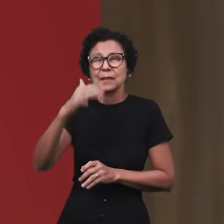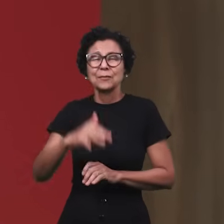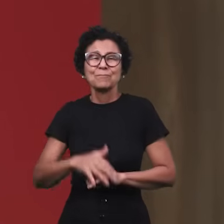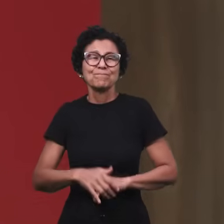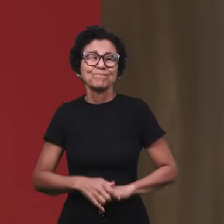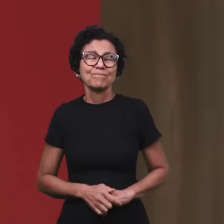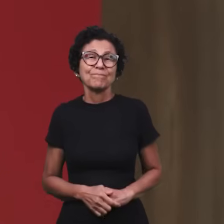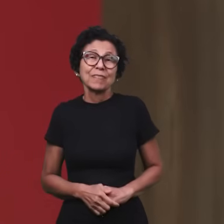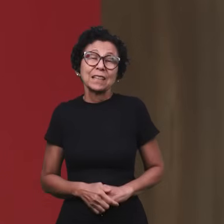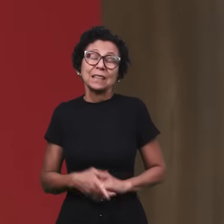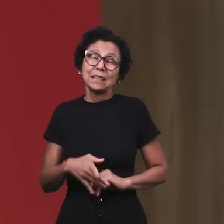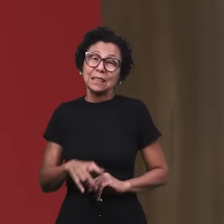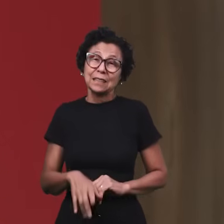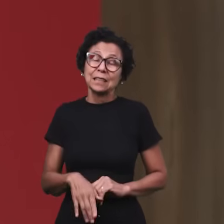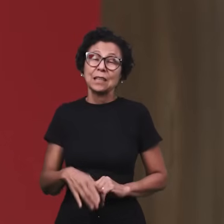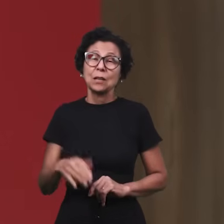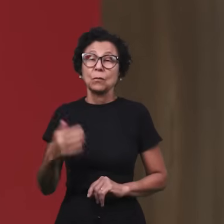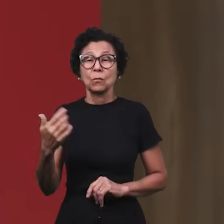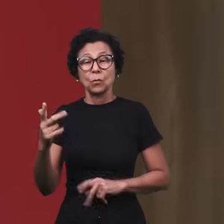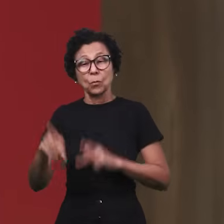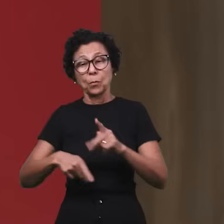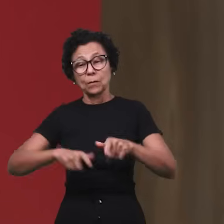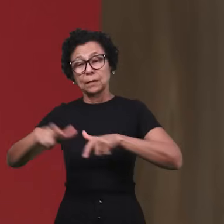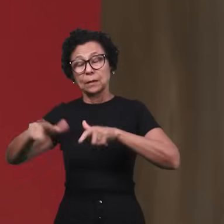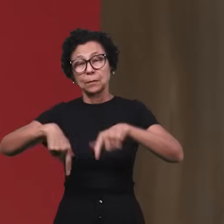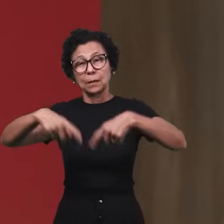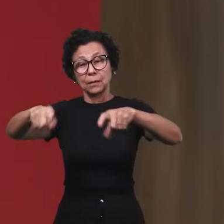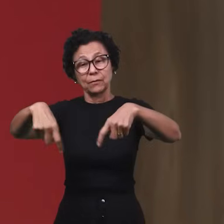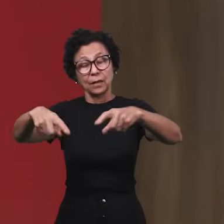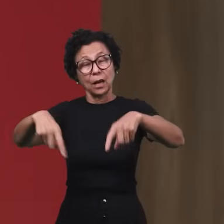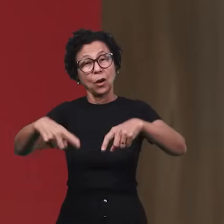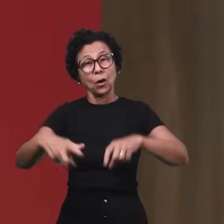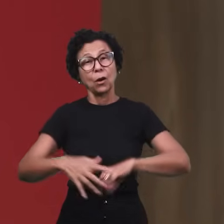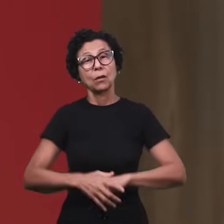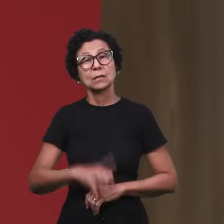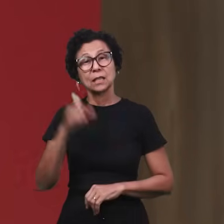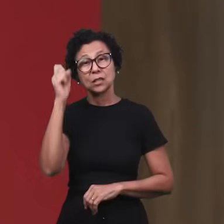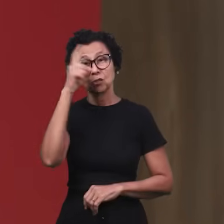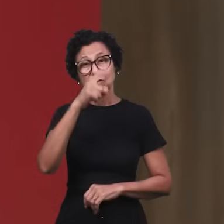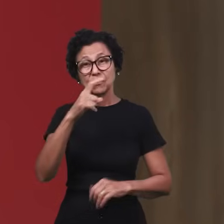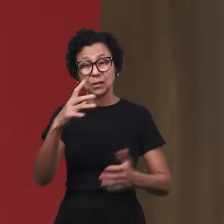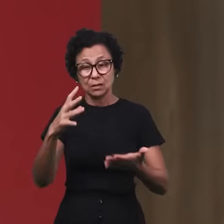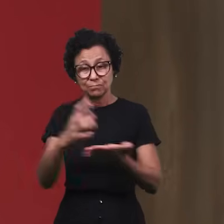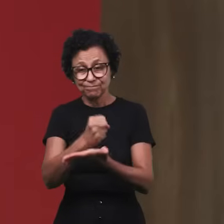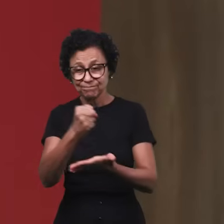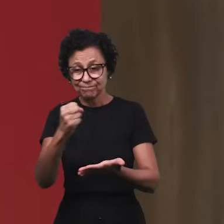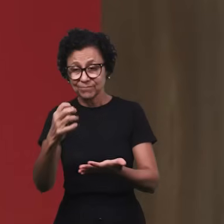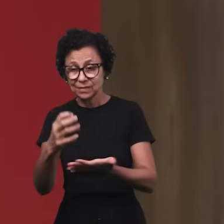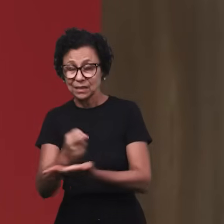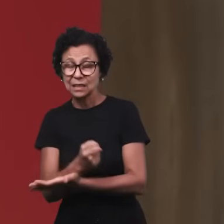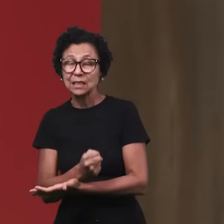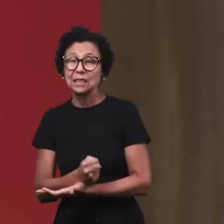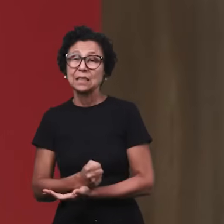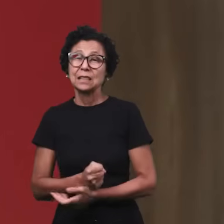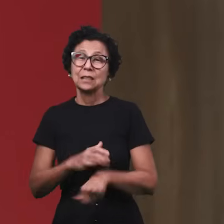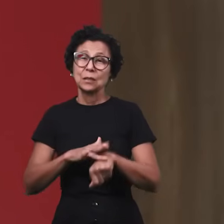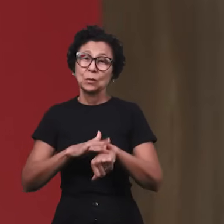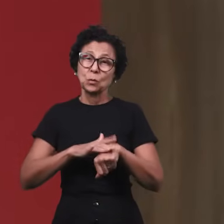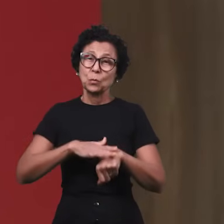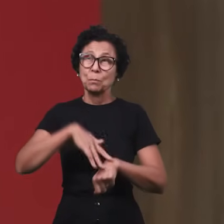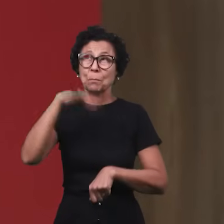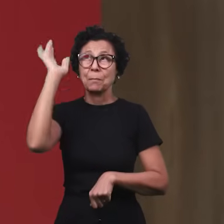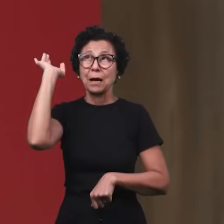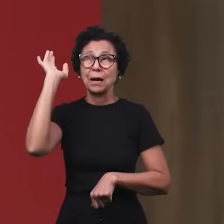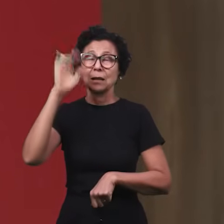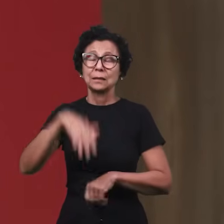o cultivo da agricultura, o cultivo do alimento, aumentava o índice de doenças, a